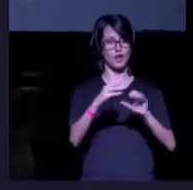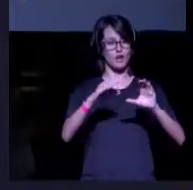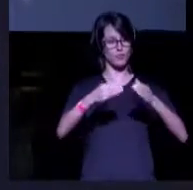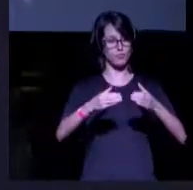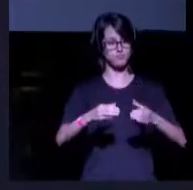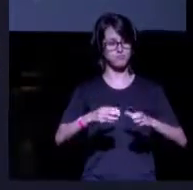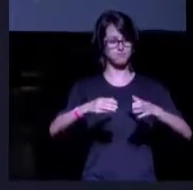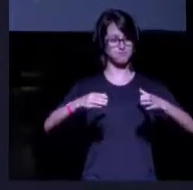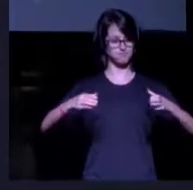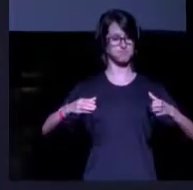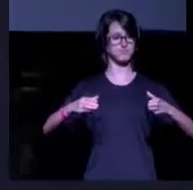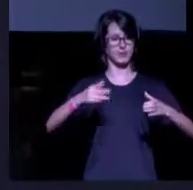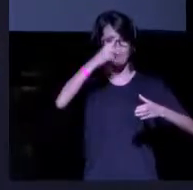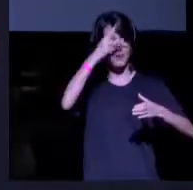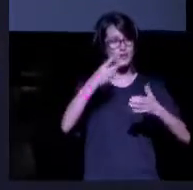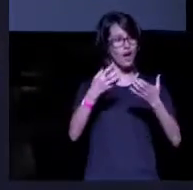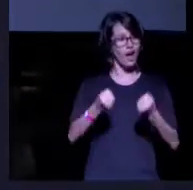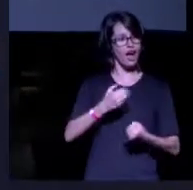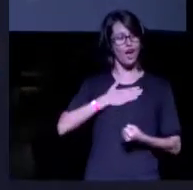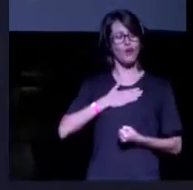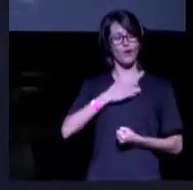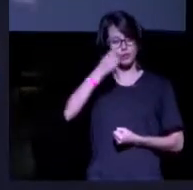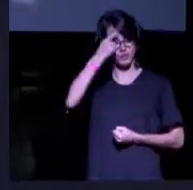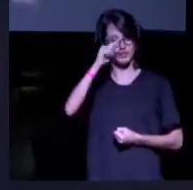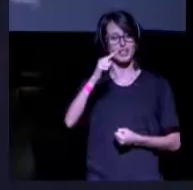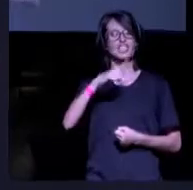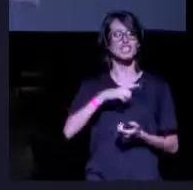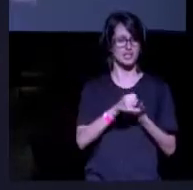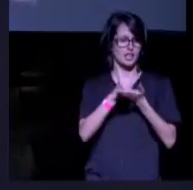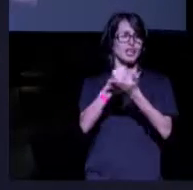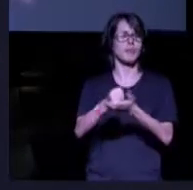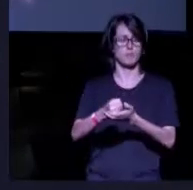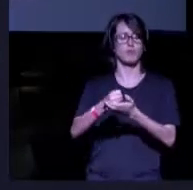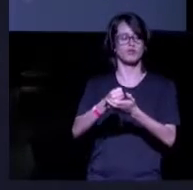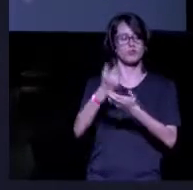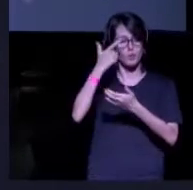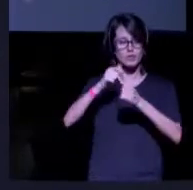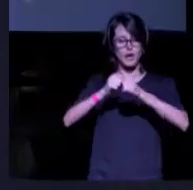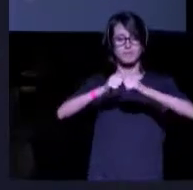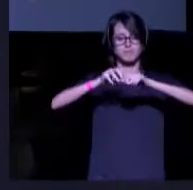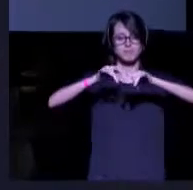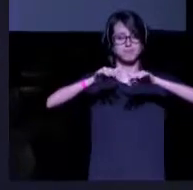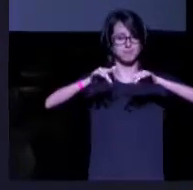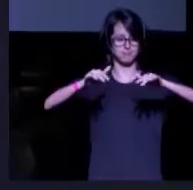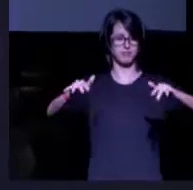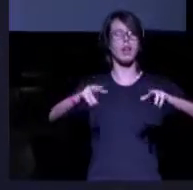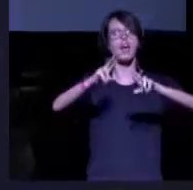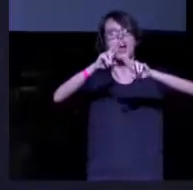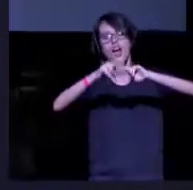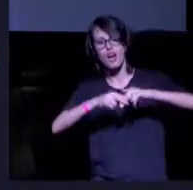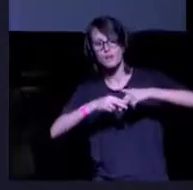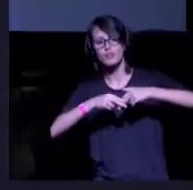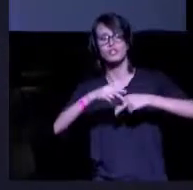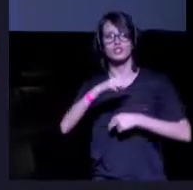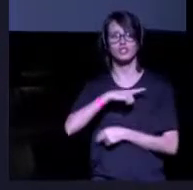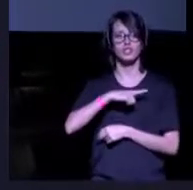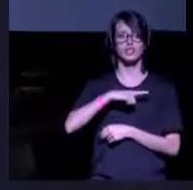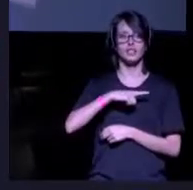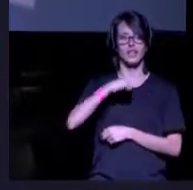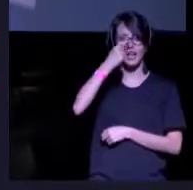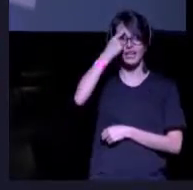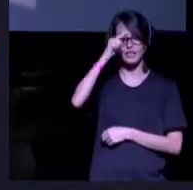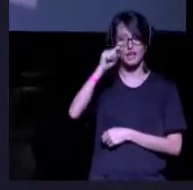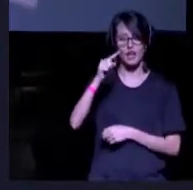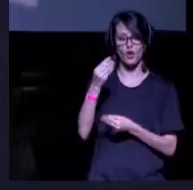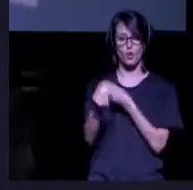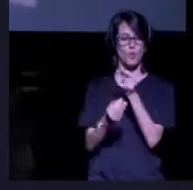tarde vai ter o apoio da cidade e aí é que entra a questão de da relação do governo com os cidadãos